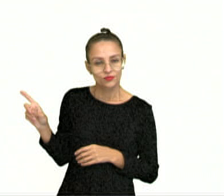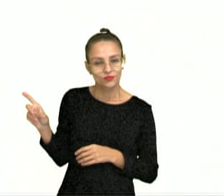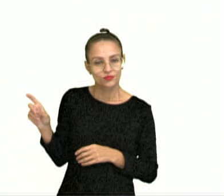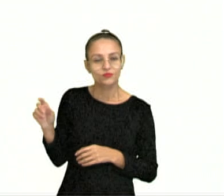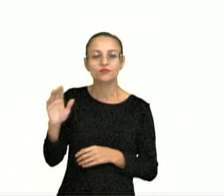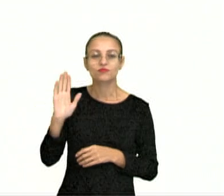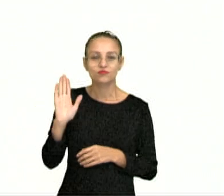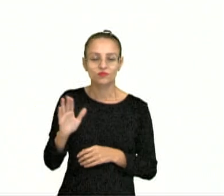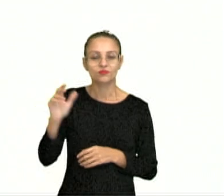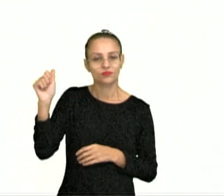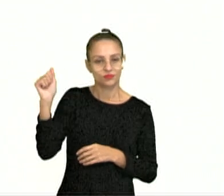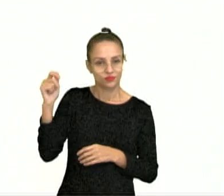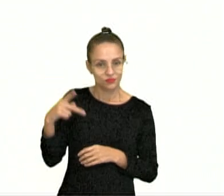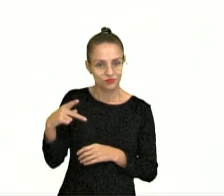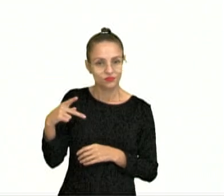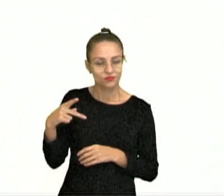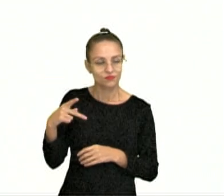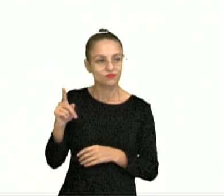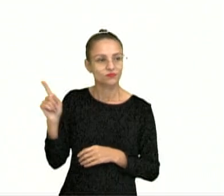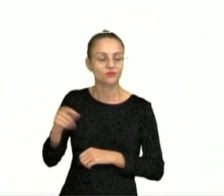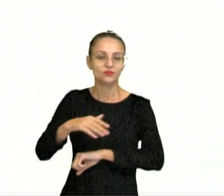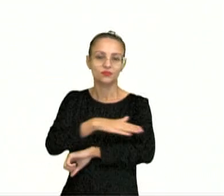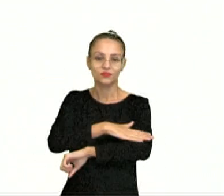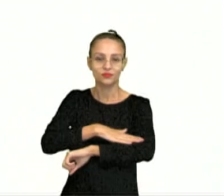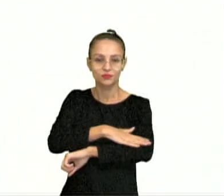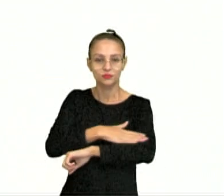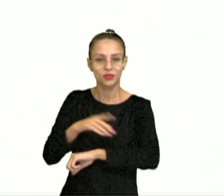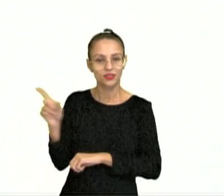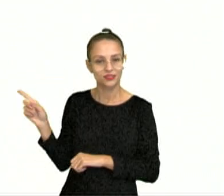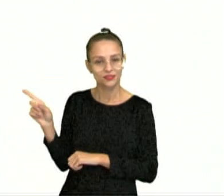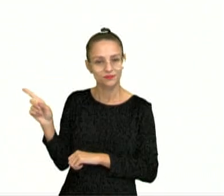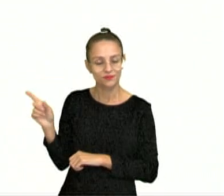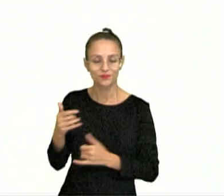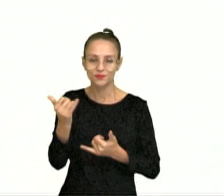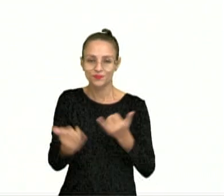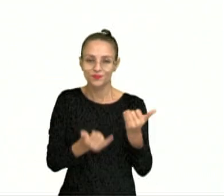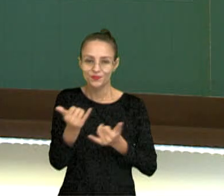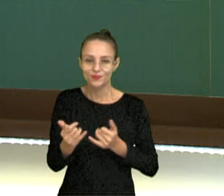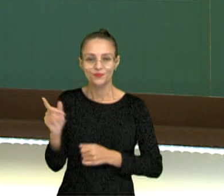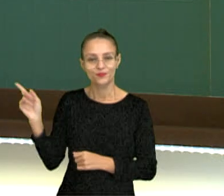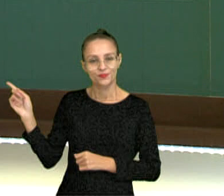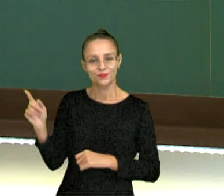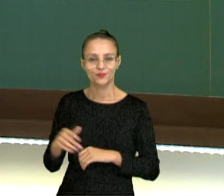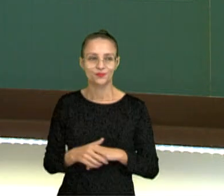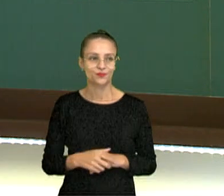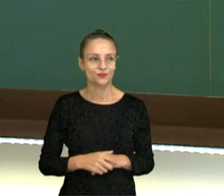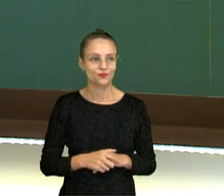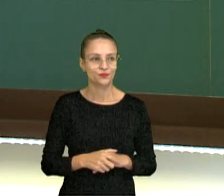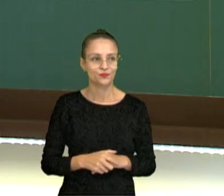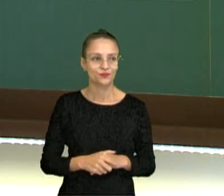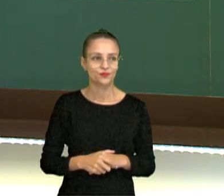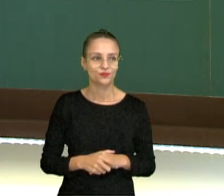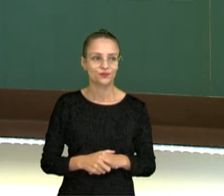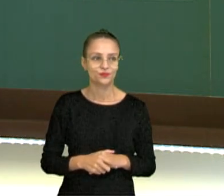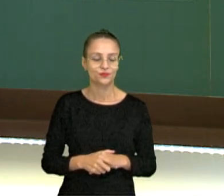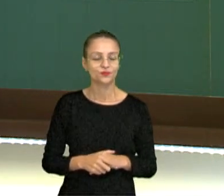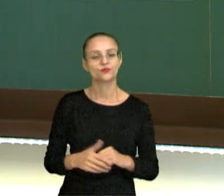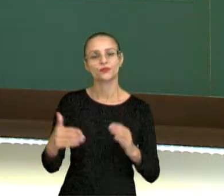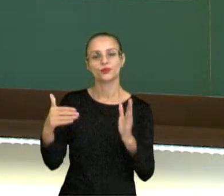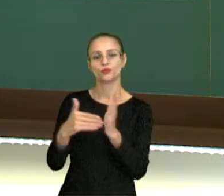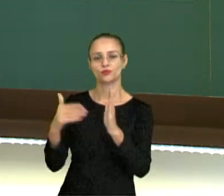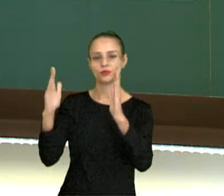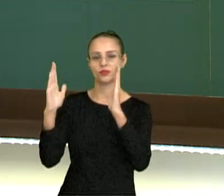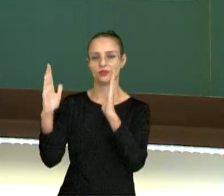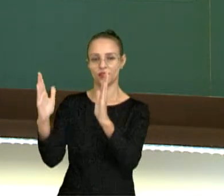estão aposentados numa praça jogando um joguinho, dominó, por exemplo. A última fase da